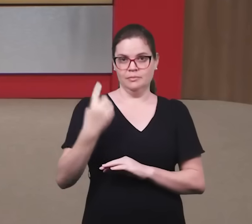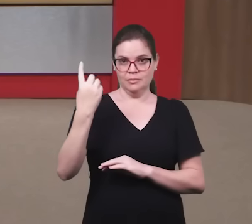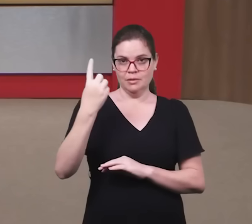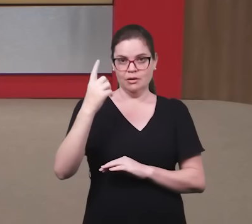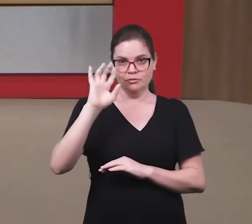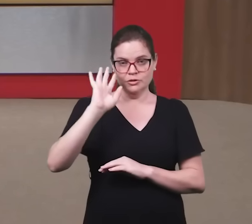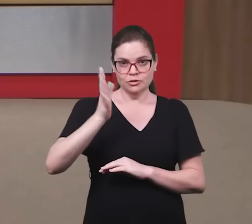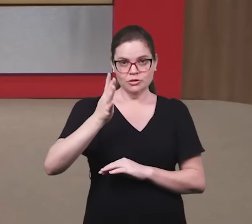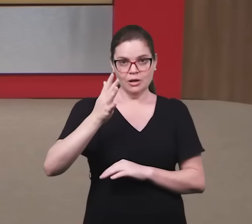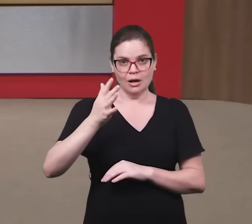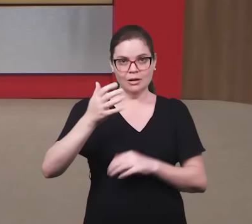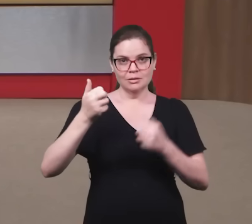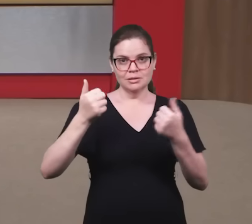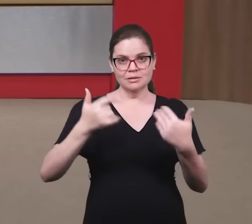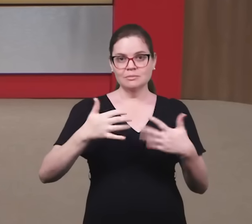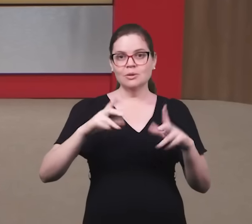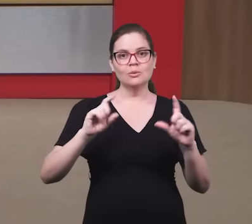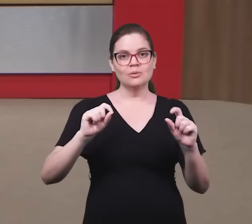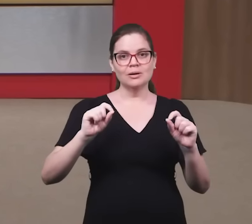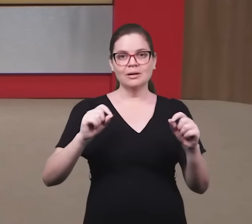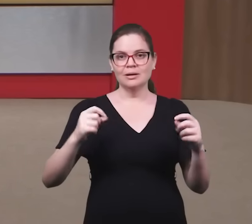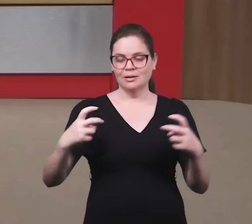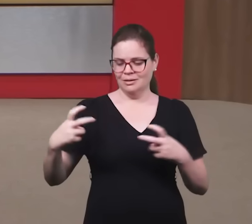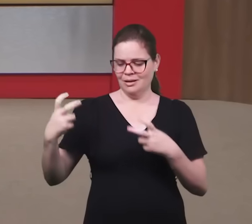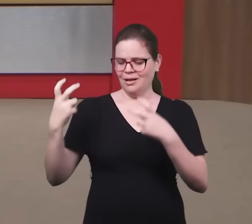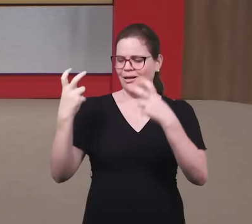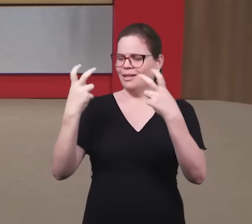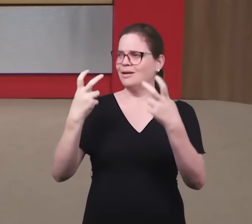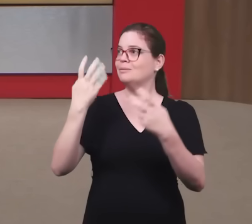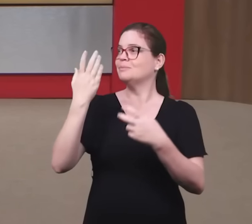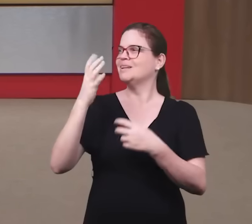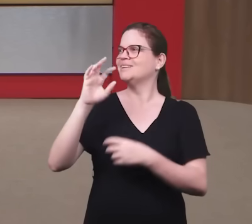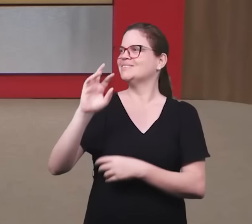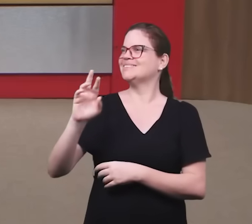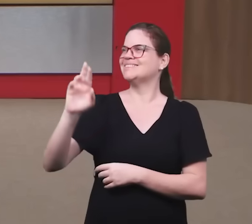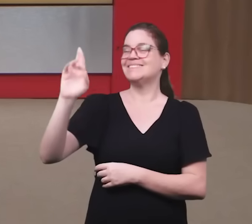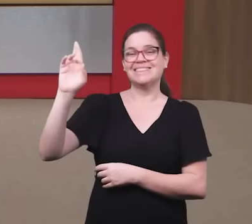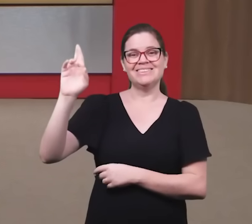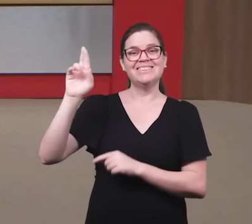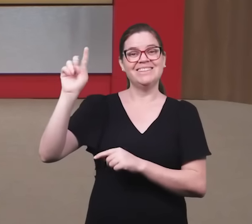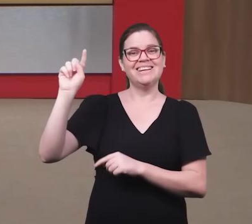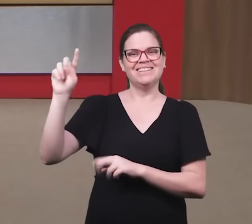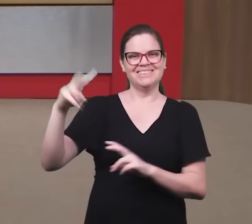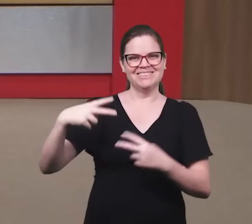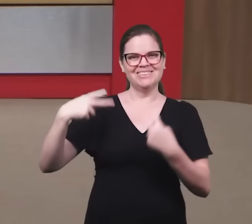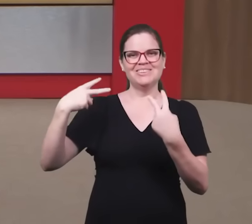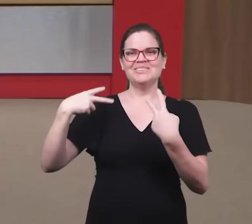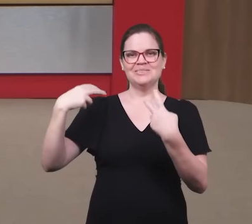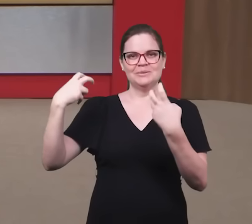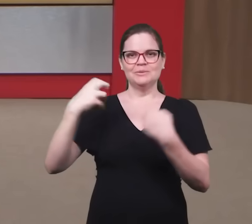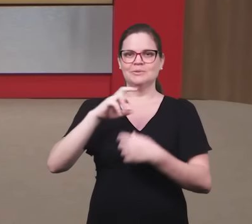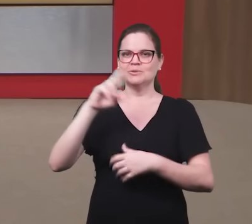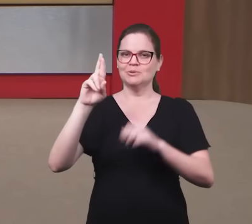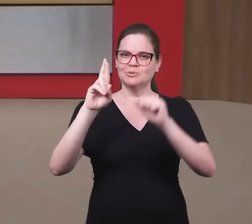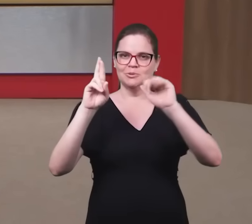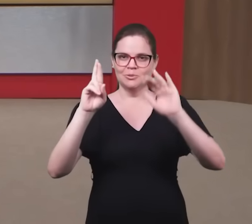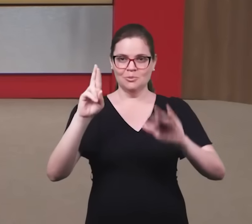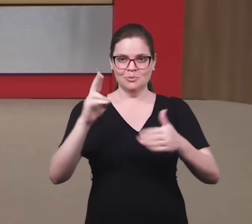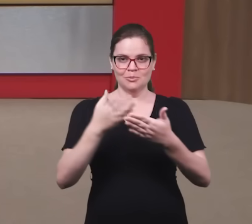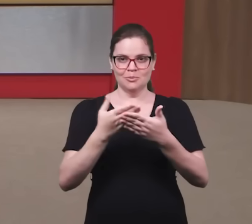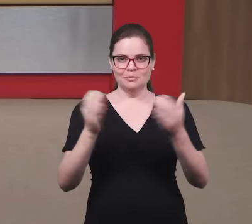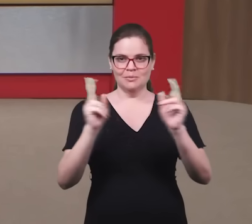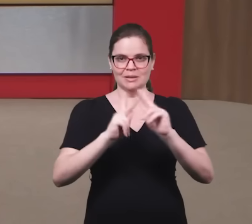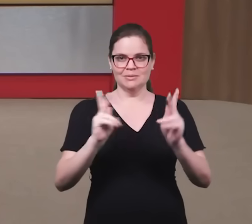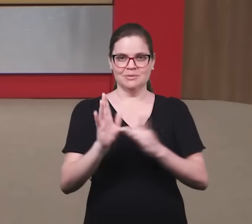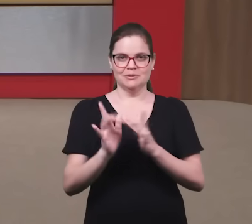que ele orou? Com a minha voz clamei ao Senhor e ele me ouviu. Que o Senhor o abençoe,